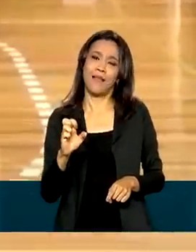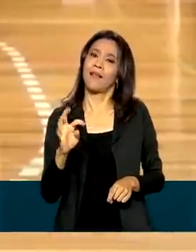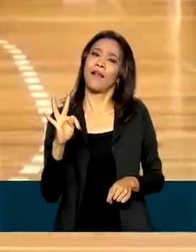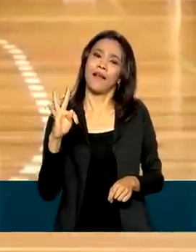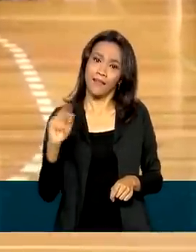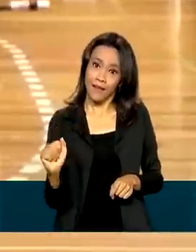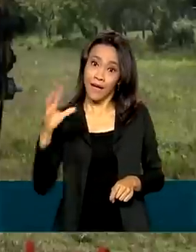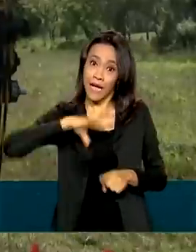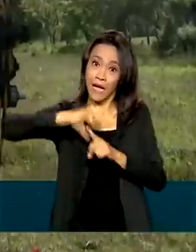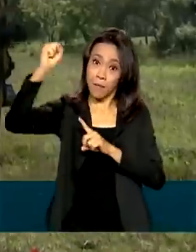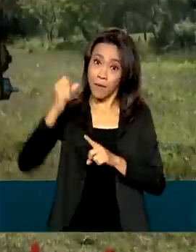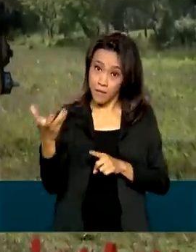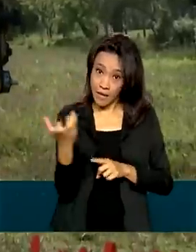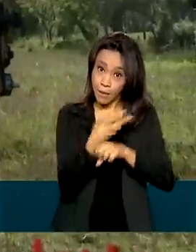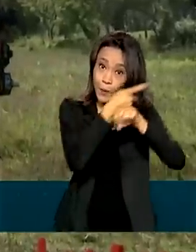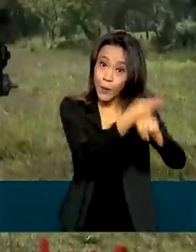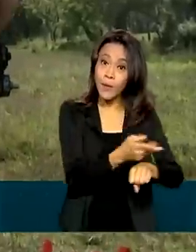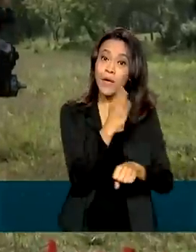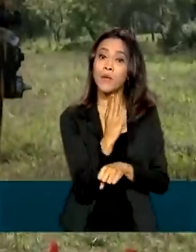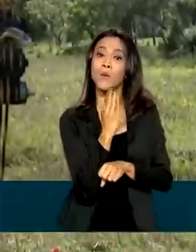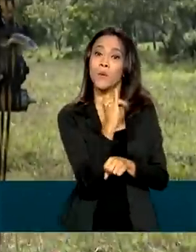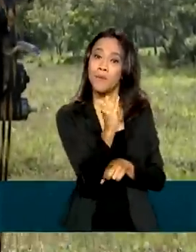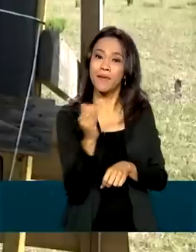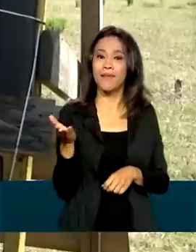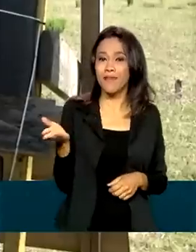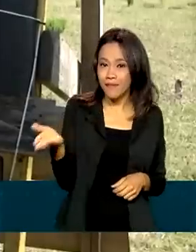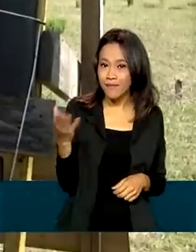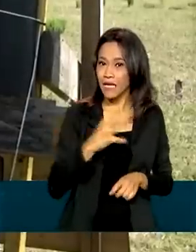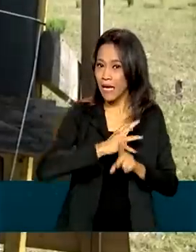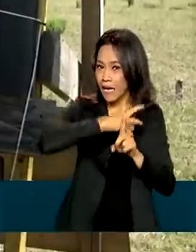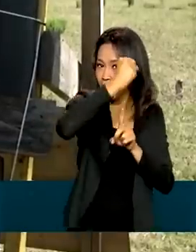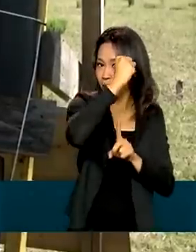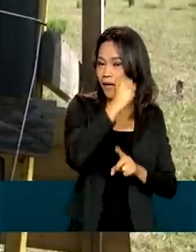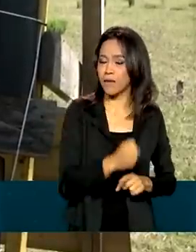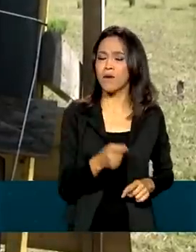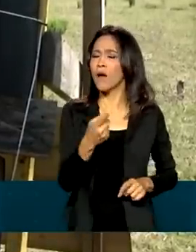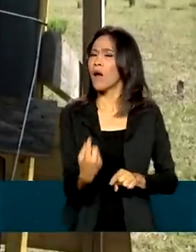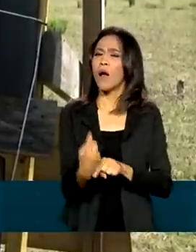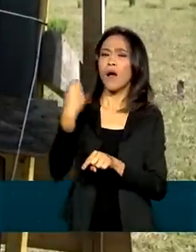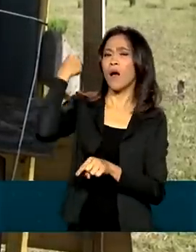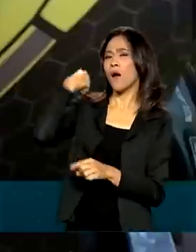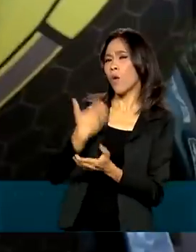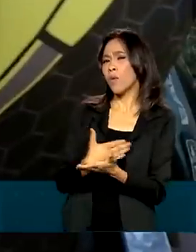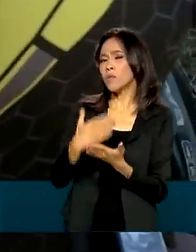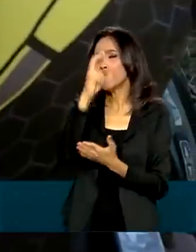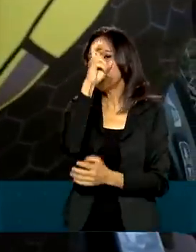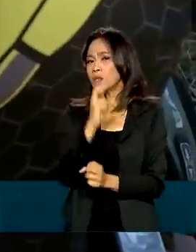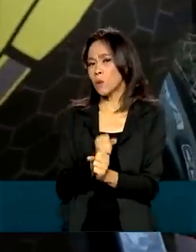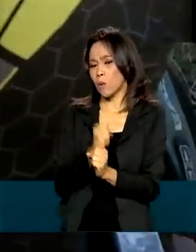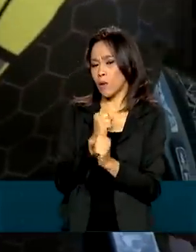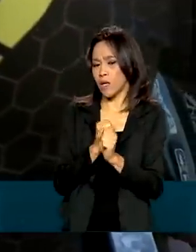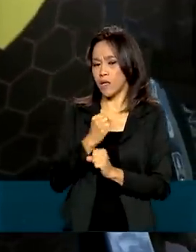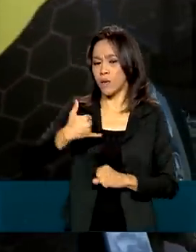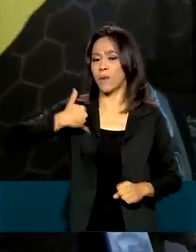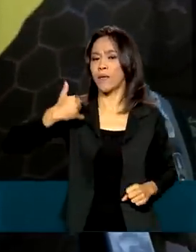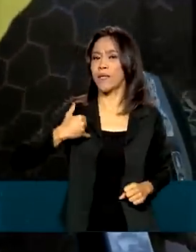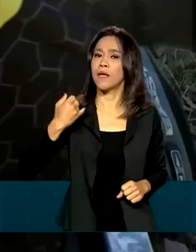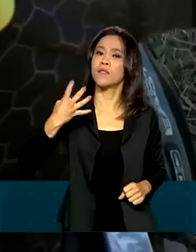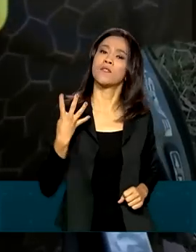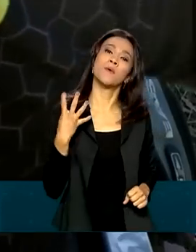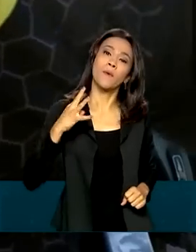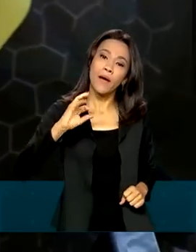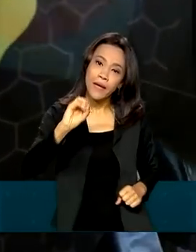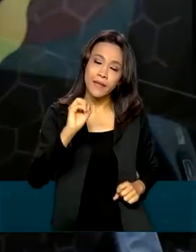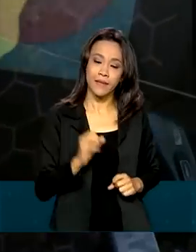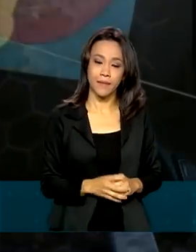bi até o final do ano nas etapas do outdoor. Essa história começou só há 5 anos, aos 40 de idade.